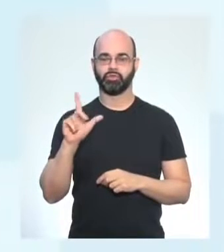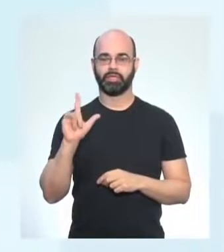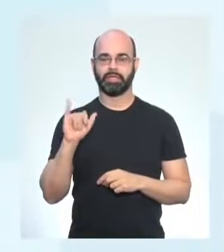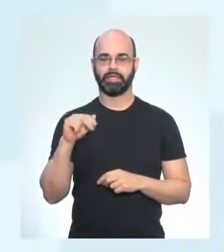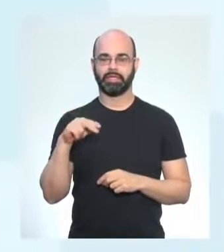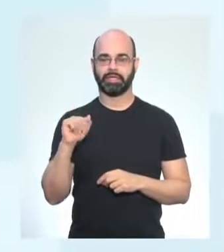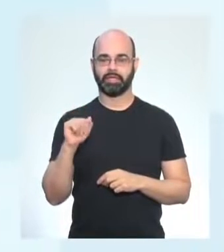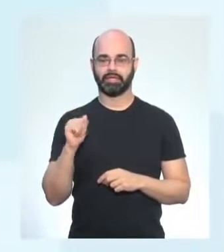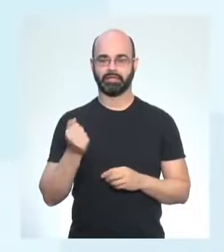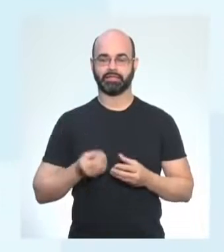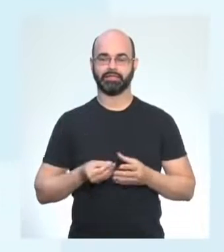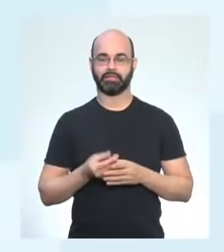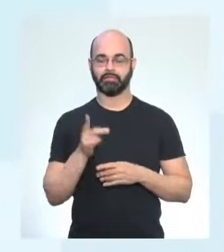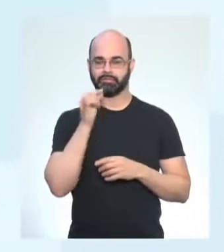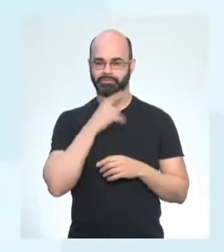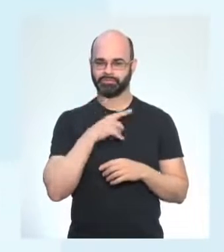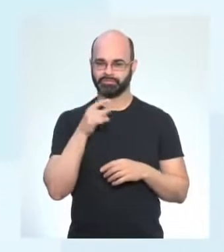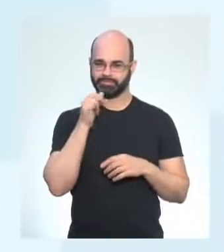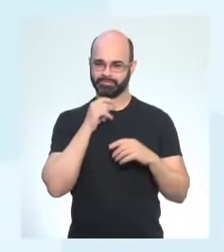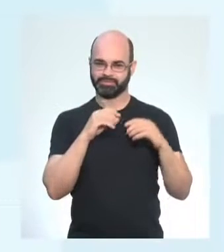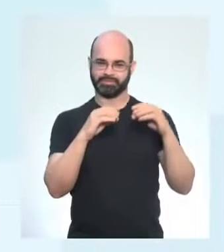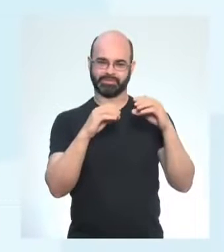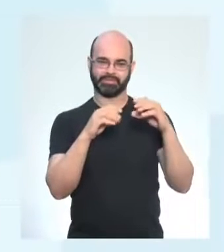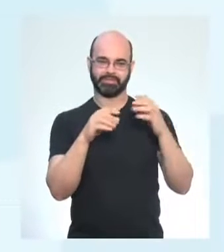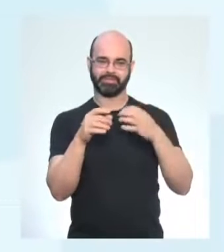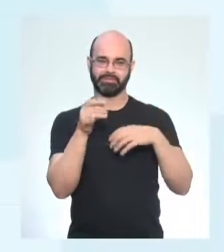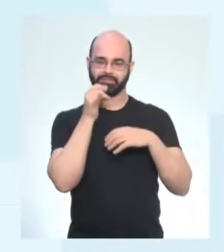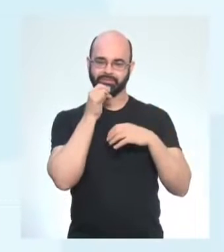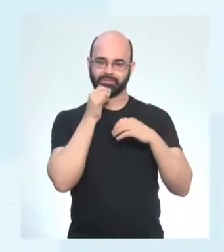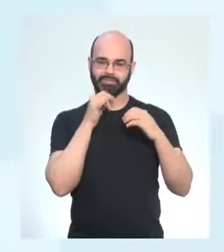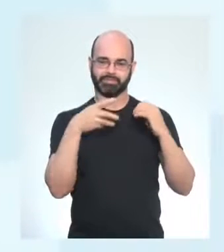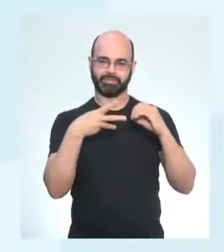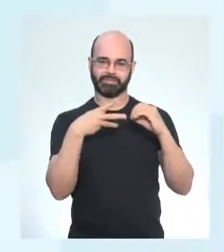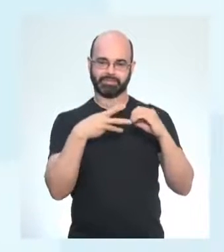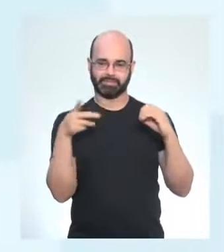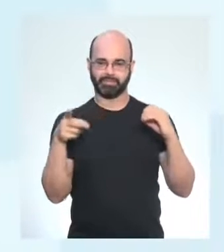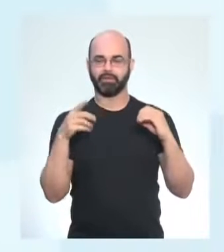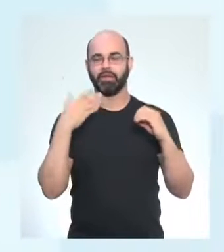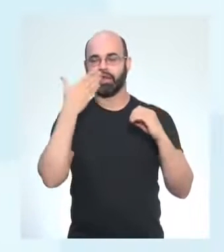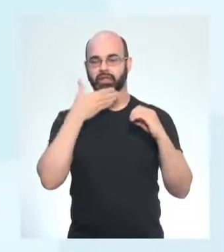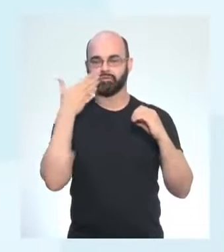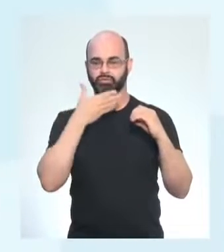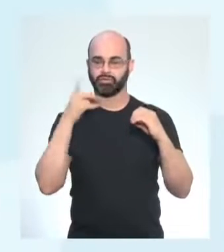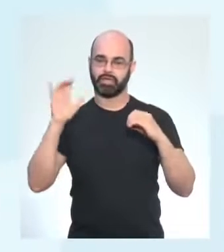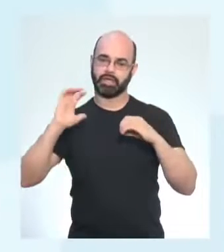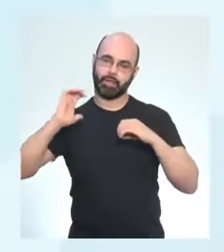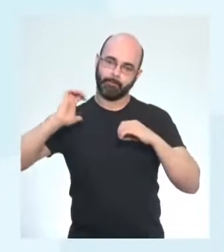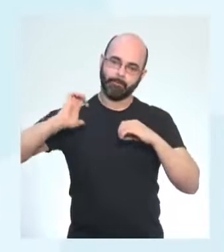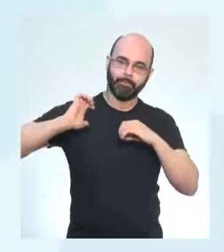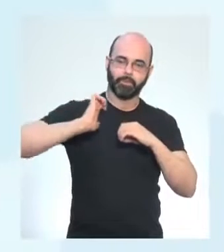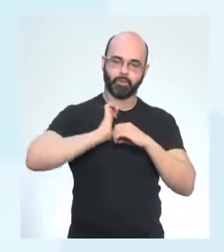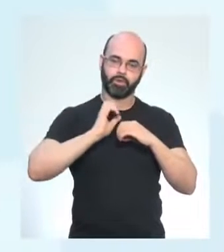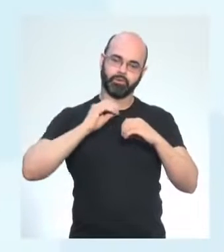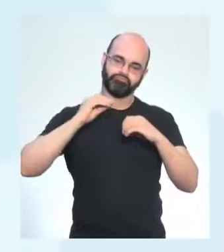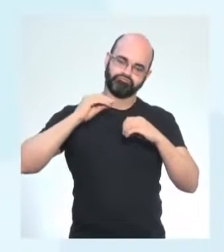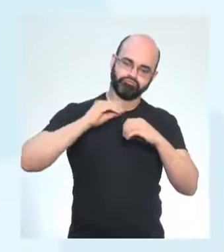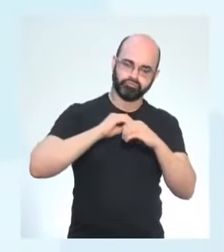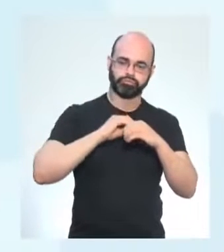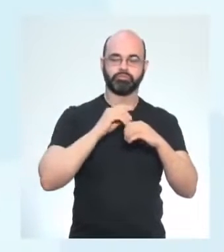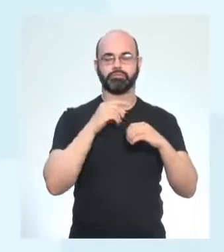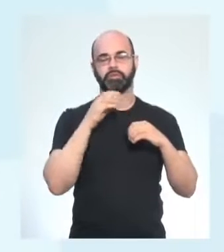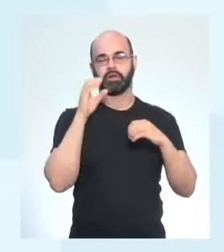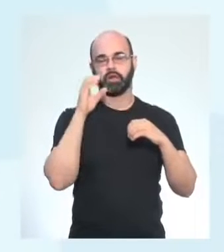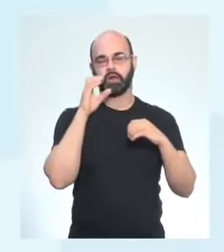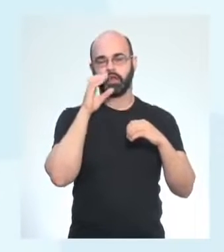Ela é aquela que vai empurrar o açúcar para dentro da célula, para o açúcar ser queimado e produzir energia para a gente fazer tudo que a